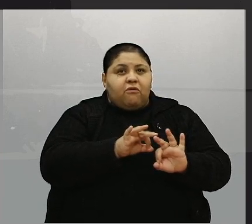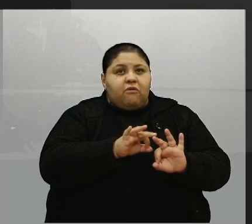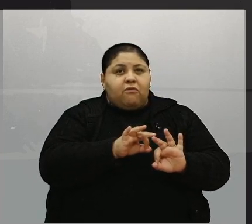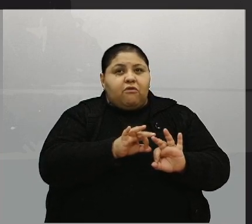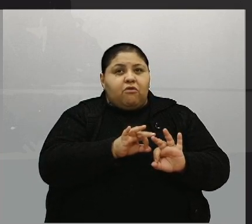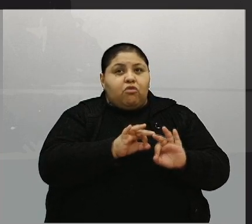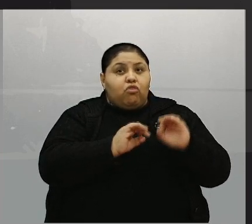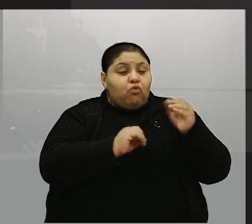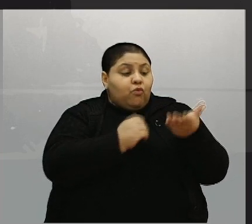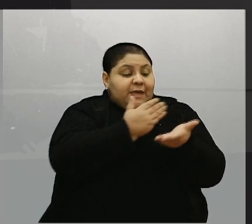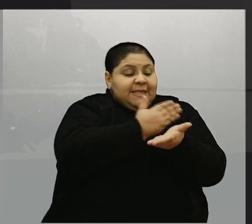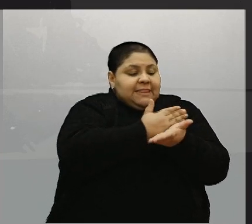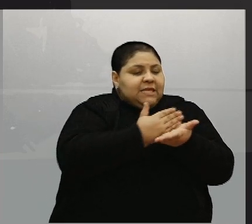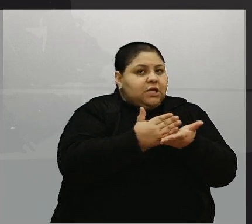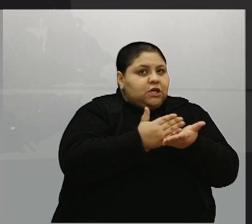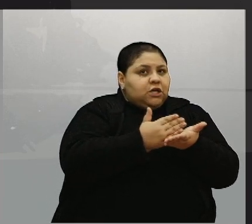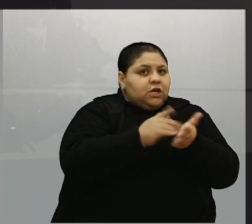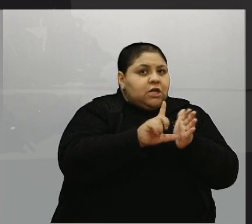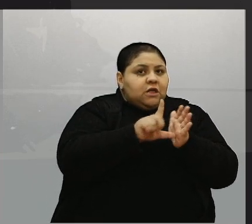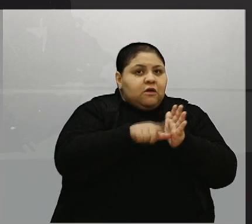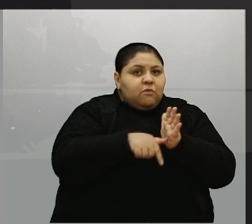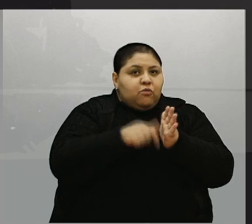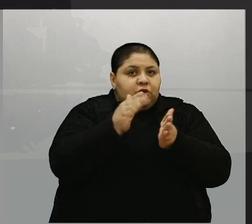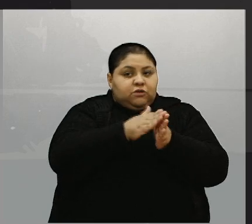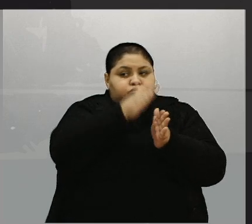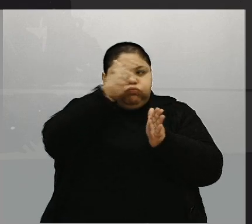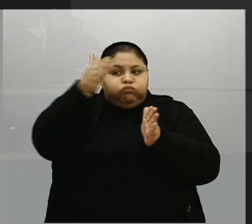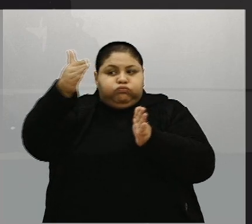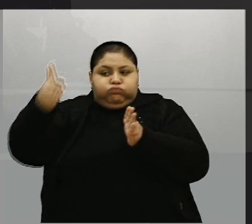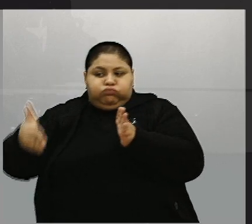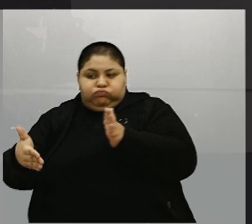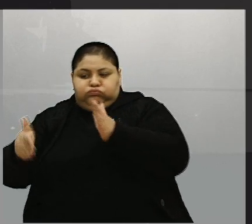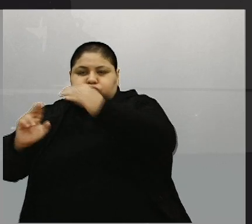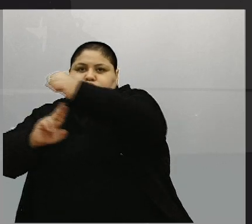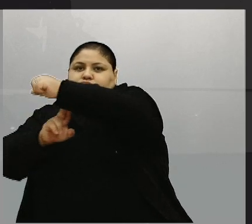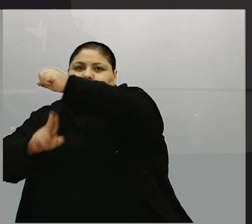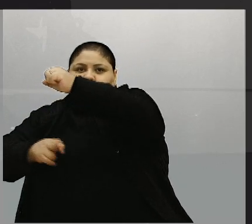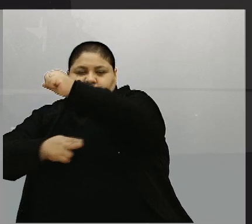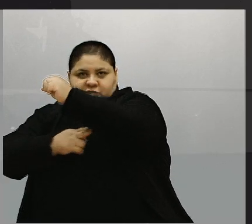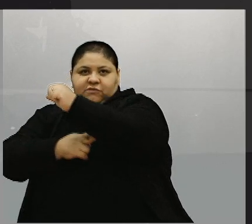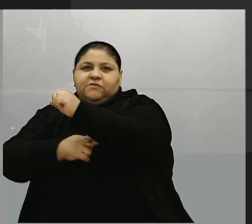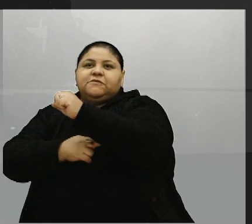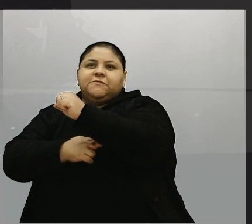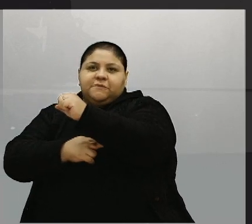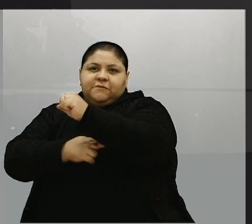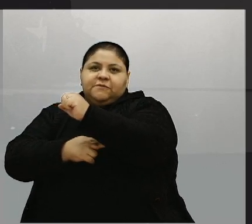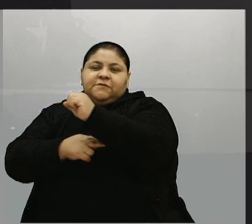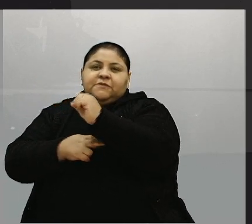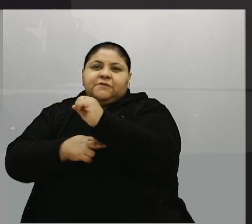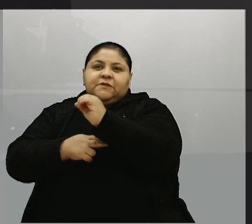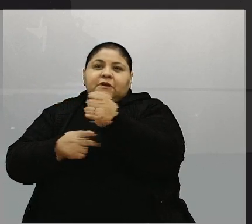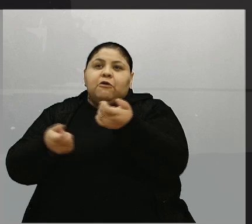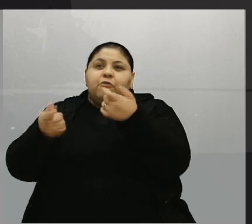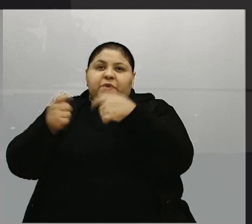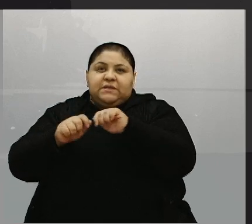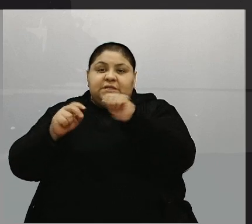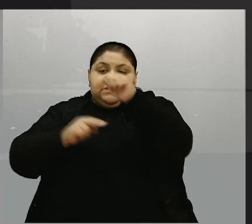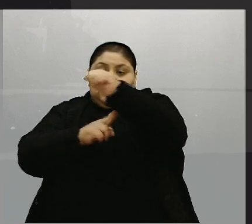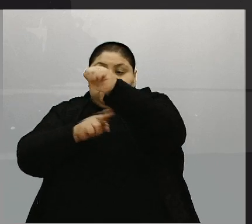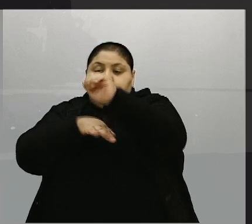cabeceira. E depois tem todo o outro lado, tem que tombar 2, 3 vezes o material dentro do rio para refazer a